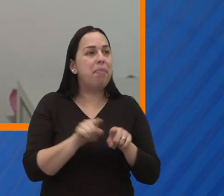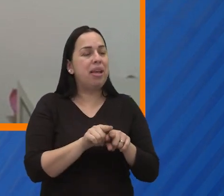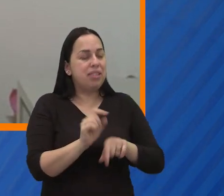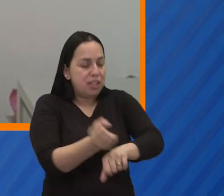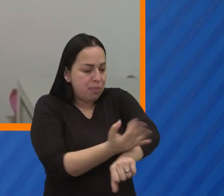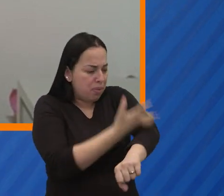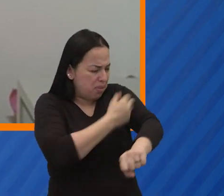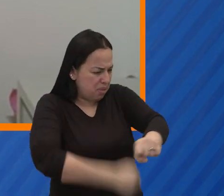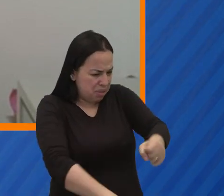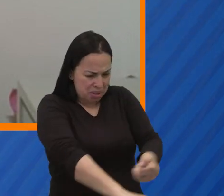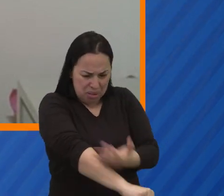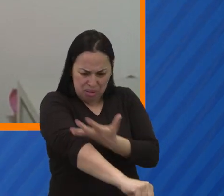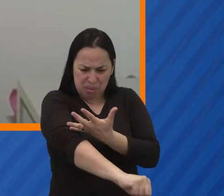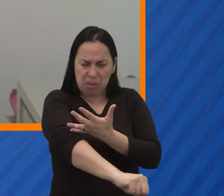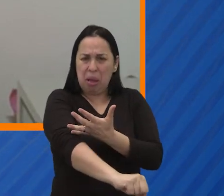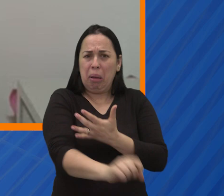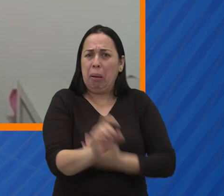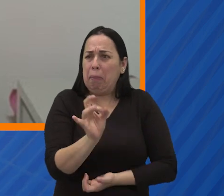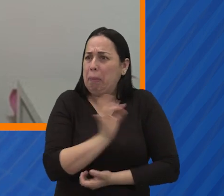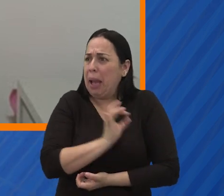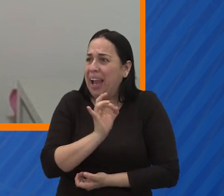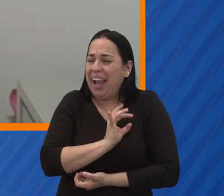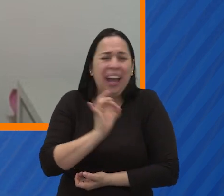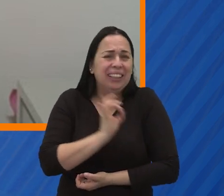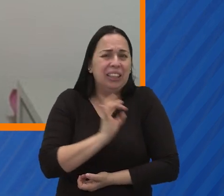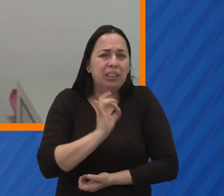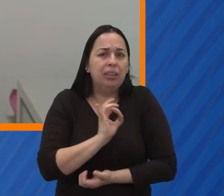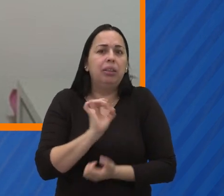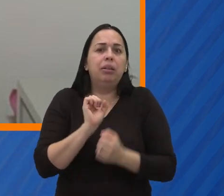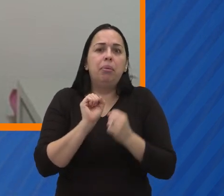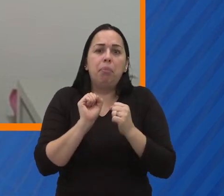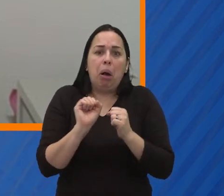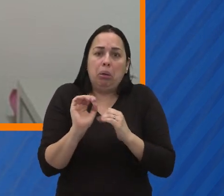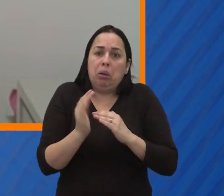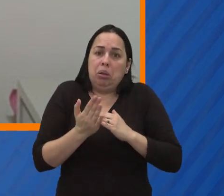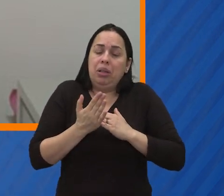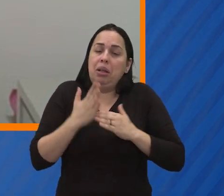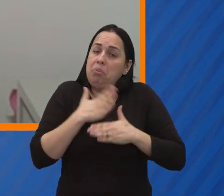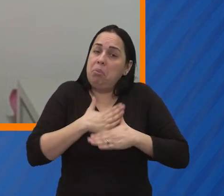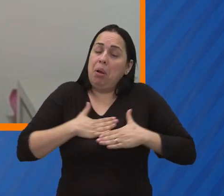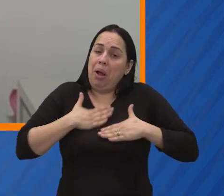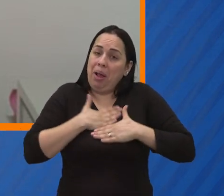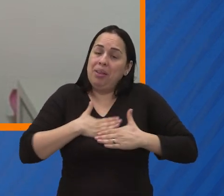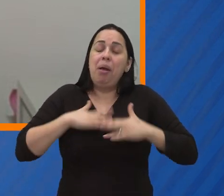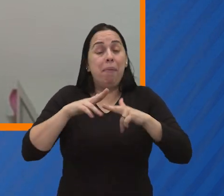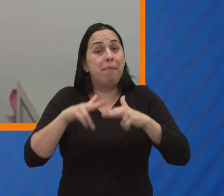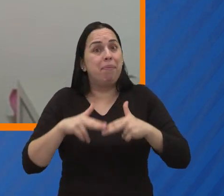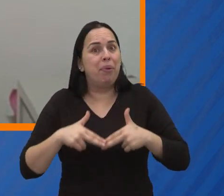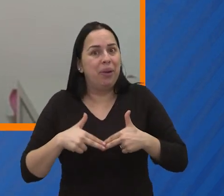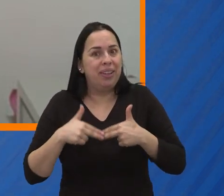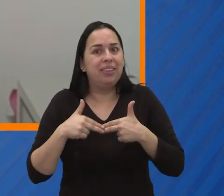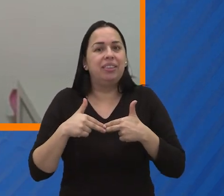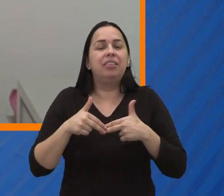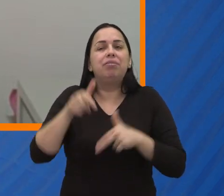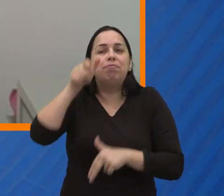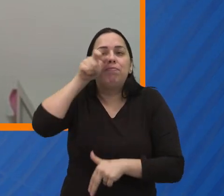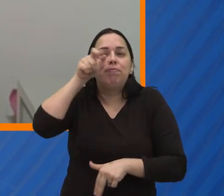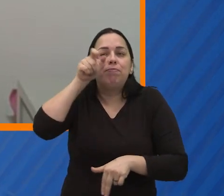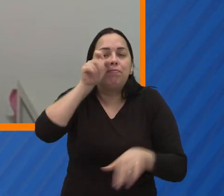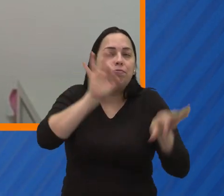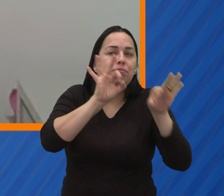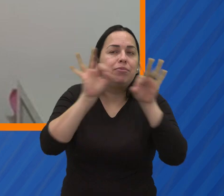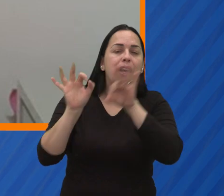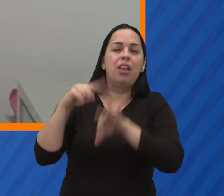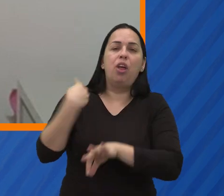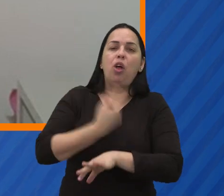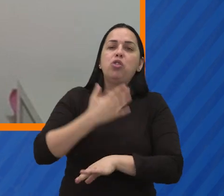até as emoções negativas, assim, sentir medo, se sentir assustado, tem um componente prazeroso. E é por isso que a gente gosta de